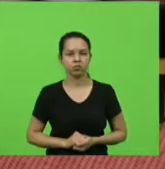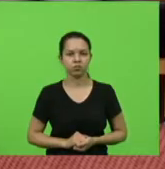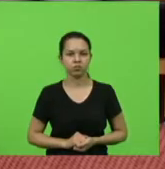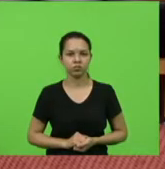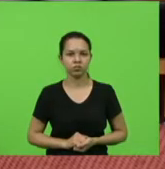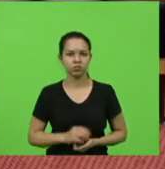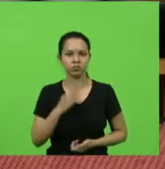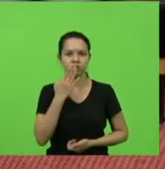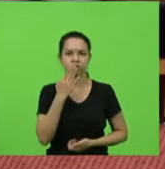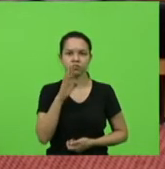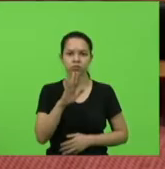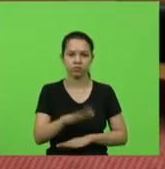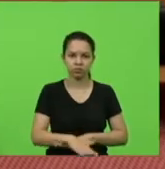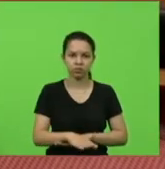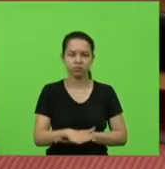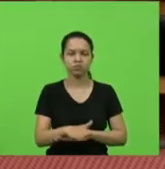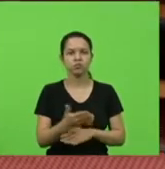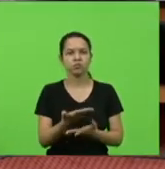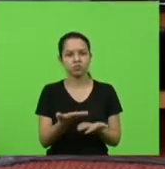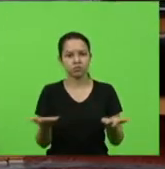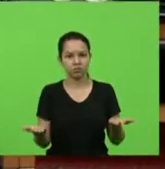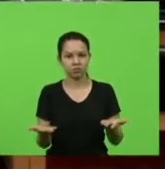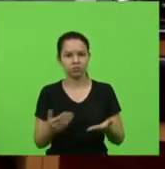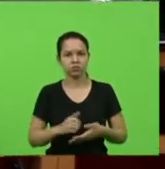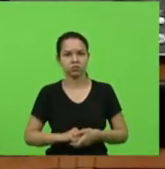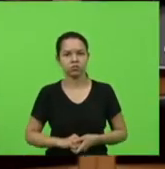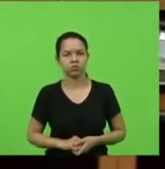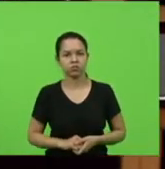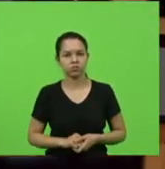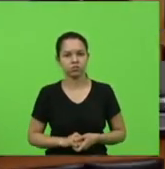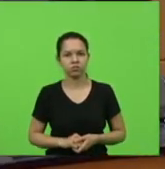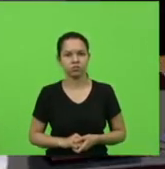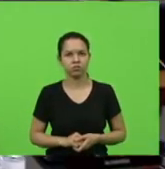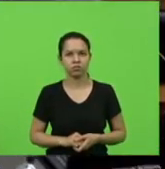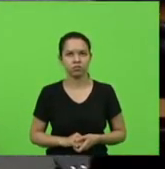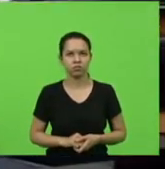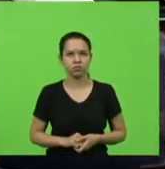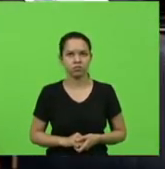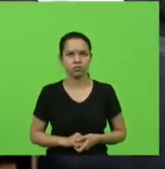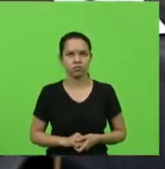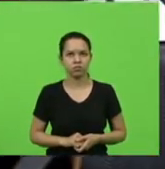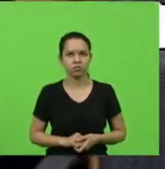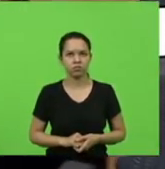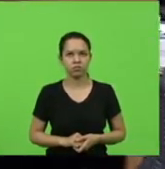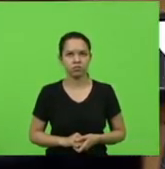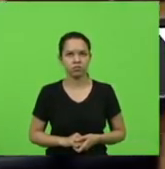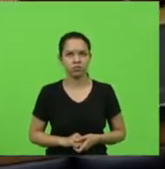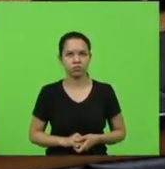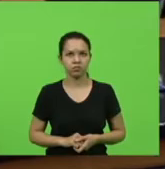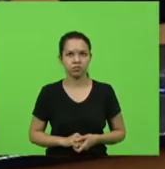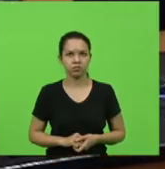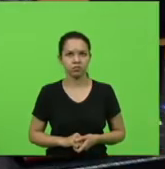Boa tarde a todos os colegas. Eu quero... Senhor presidente, uma questão de ordem.